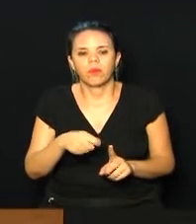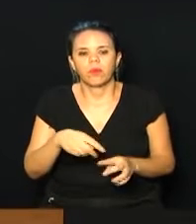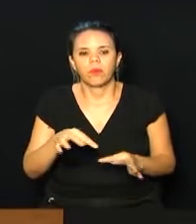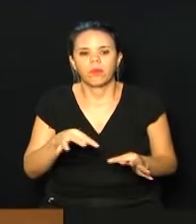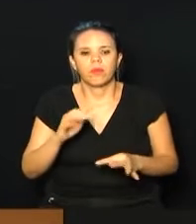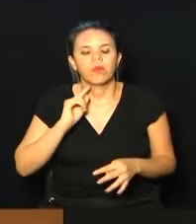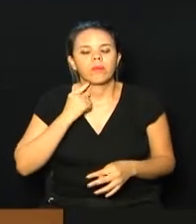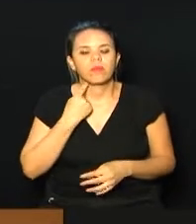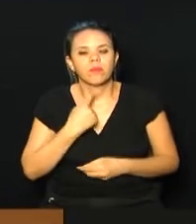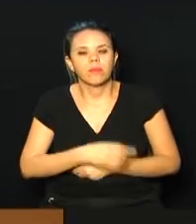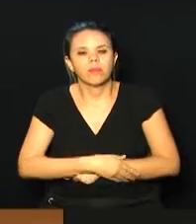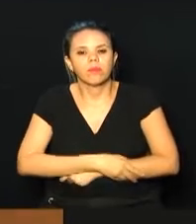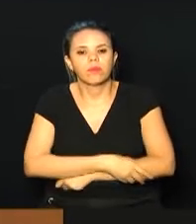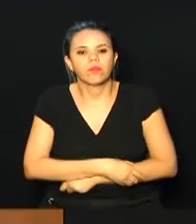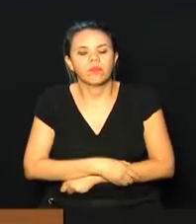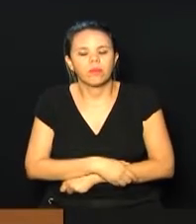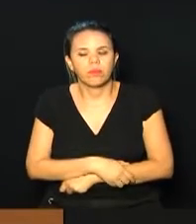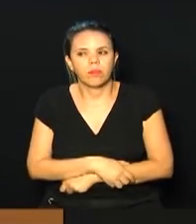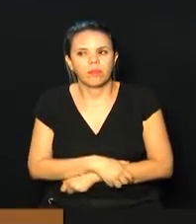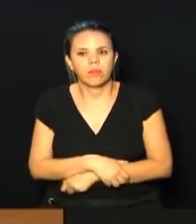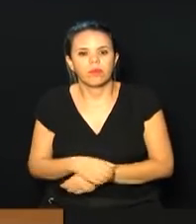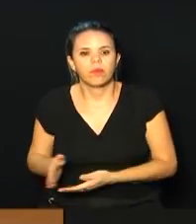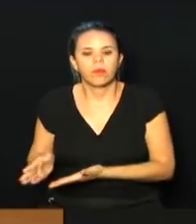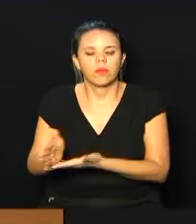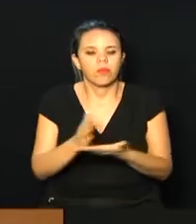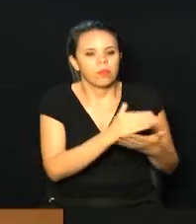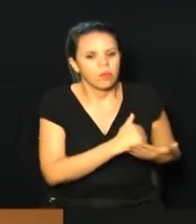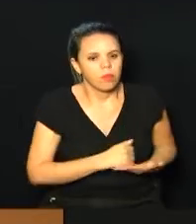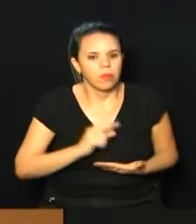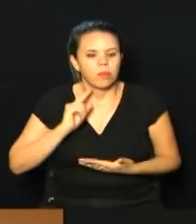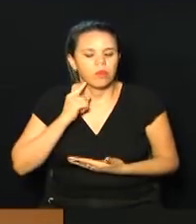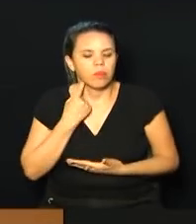lixo, para recolher e tratar lixo.